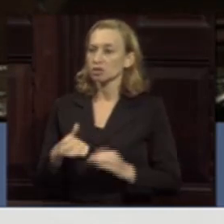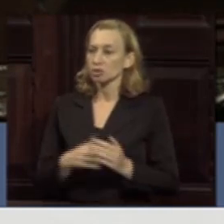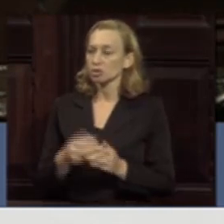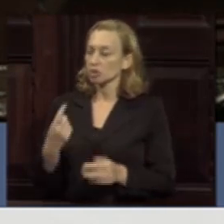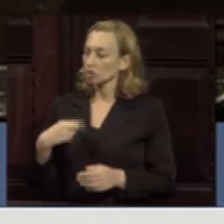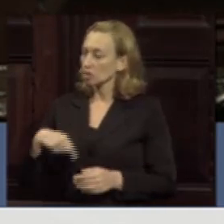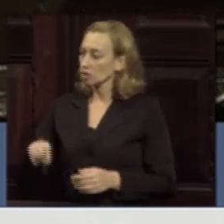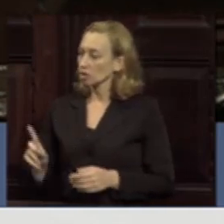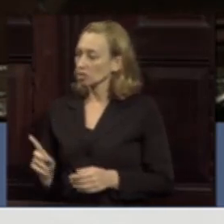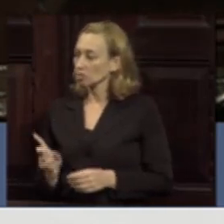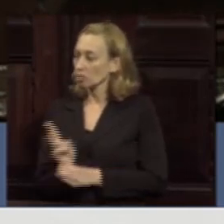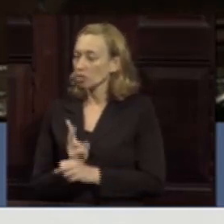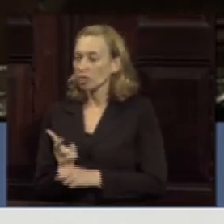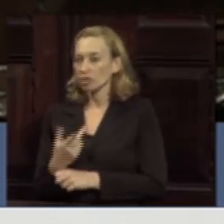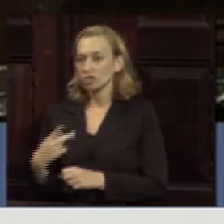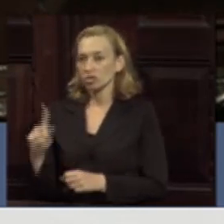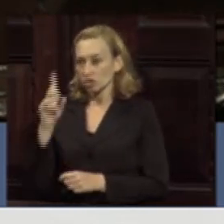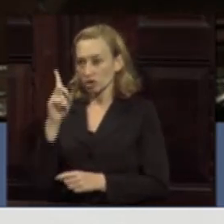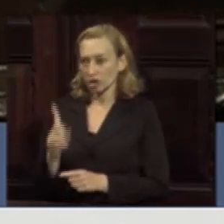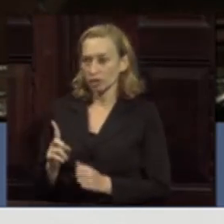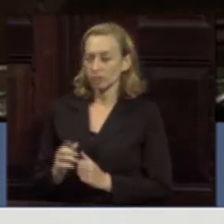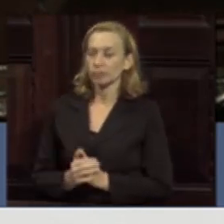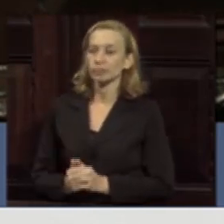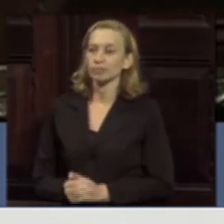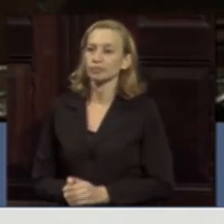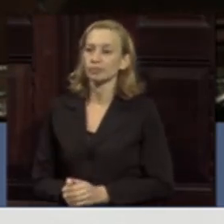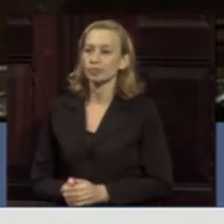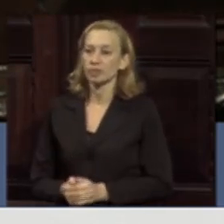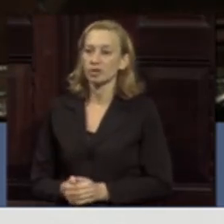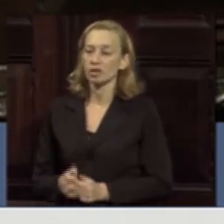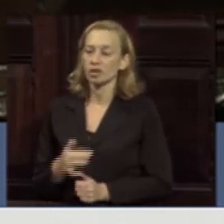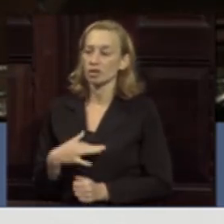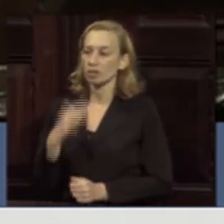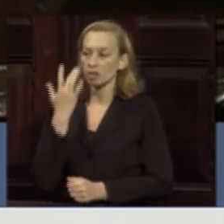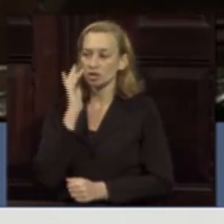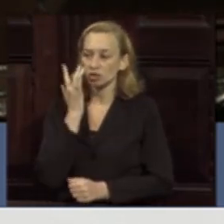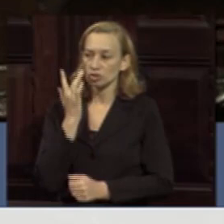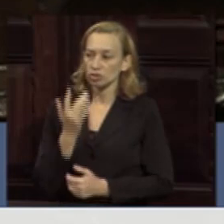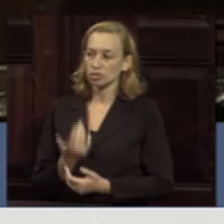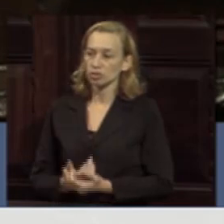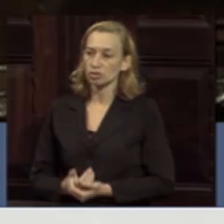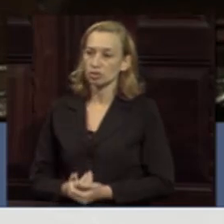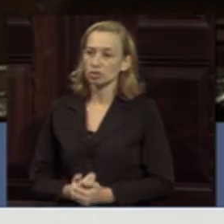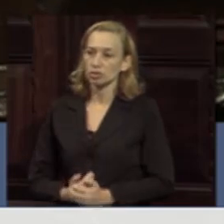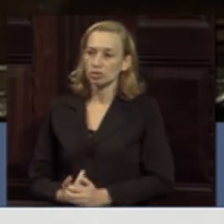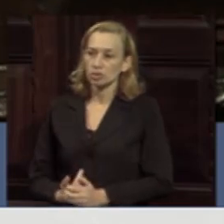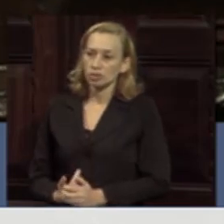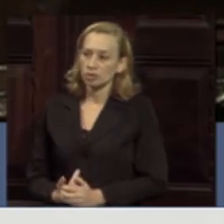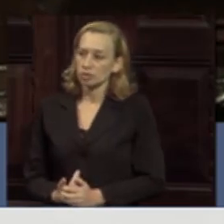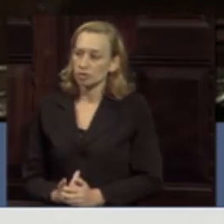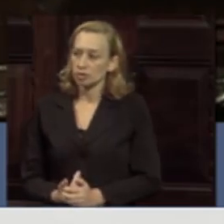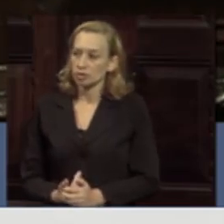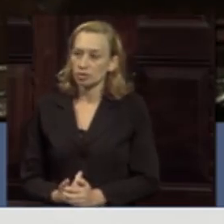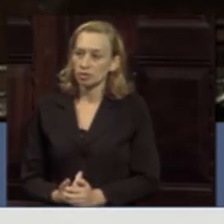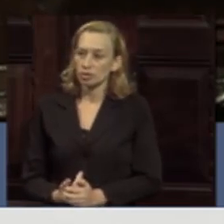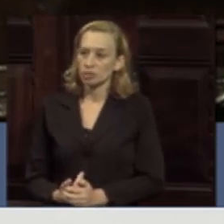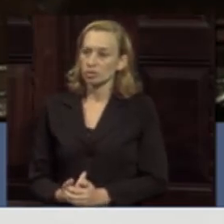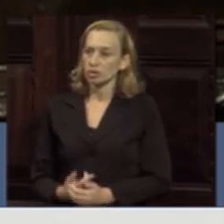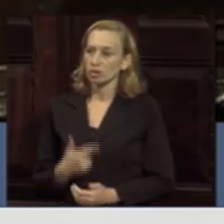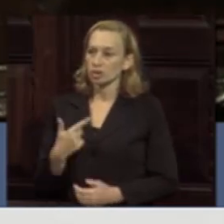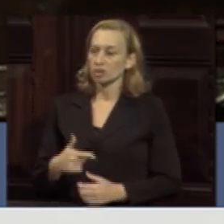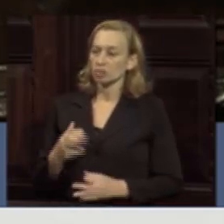seu não respeitado. Então, eu acho que é um projeto que merece aplausos, está em segunda